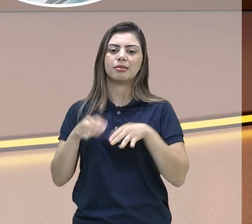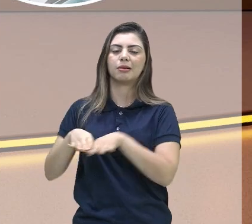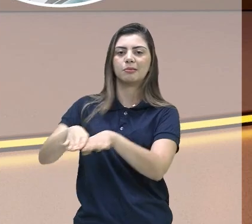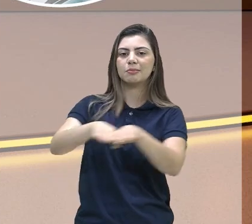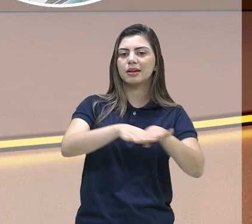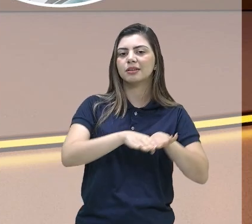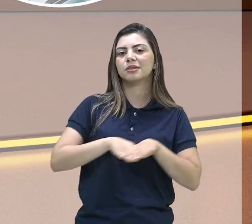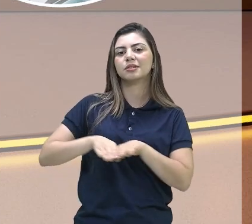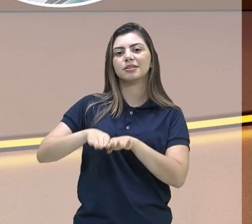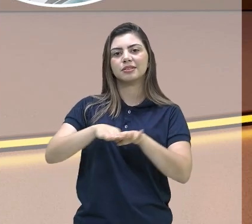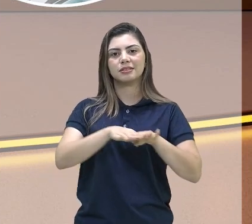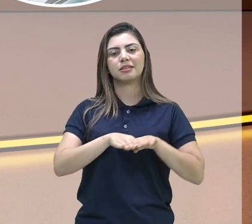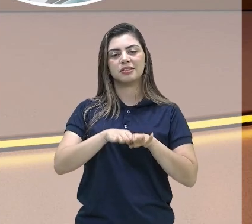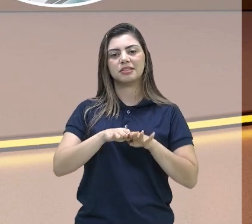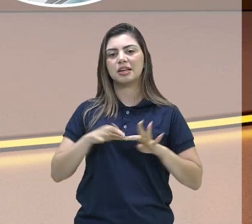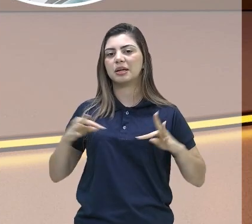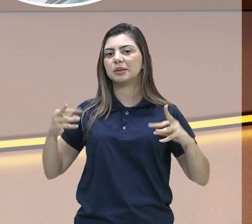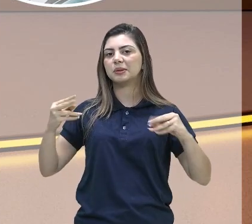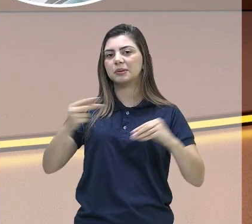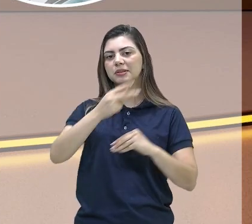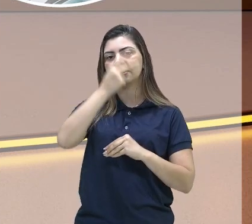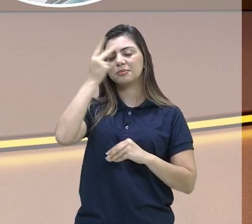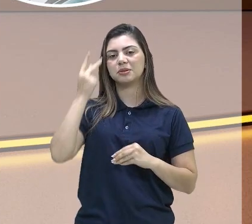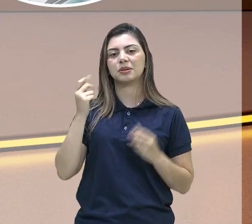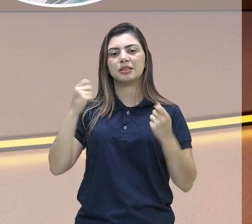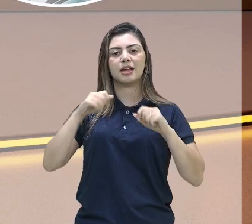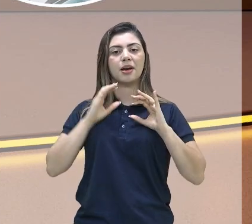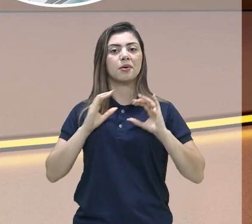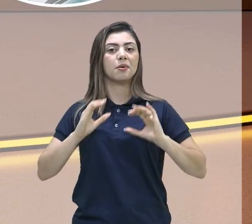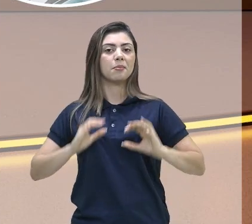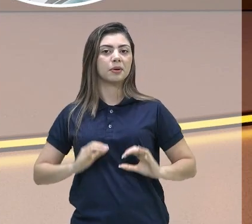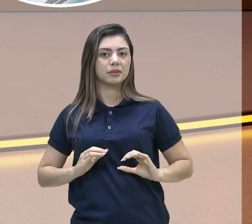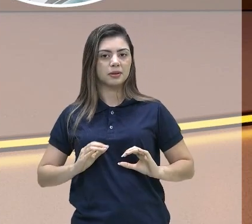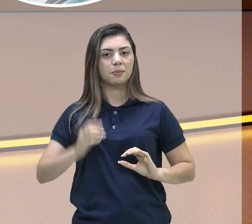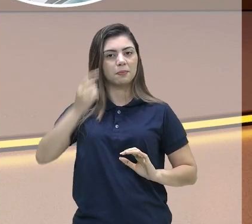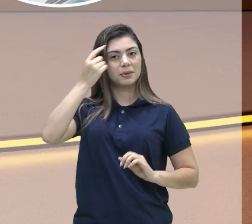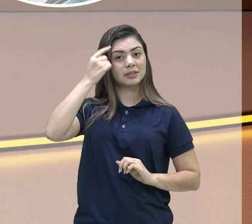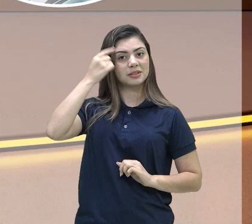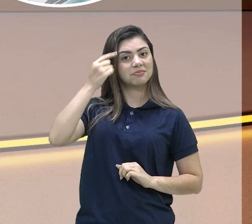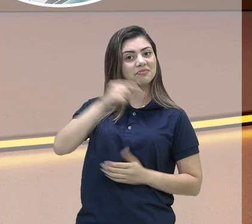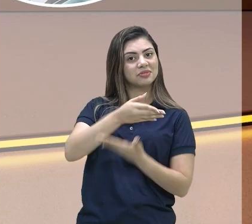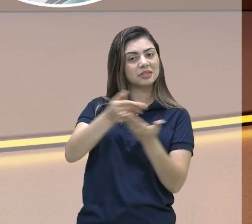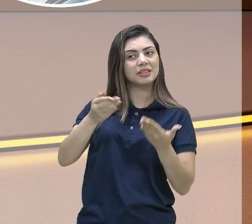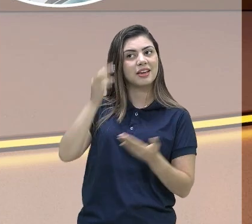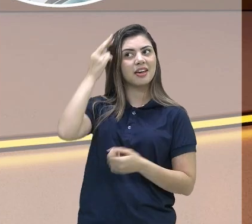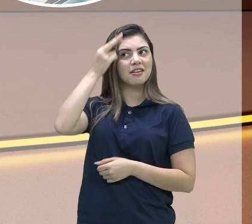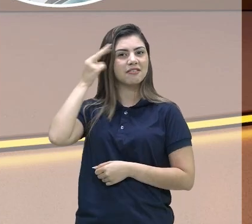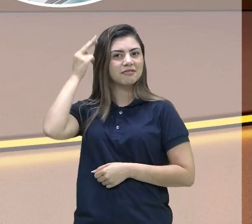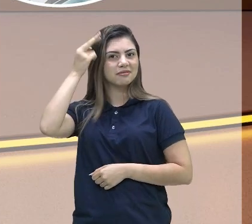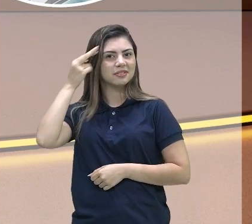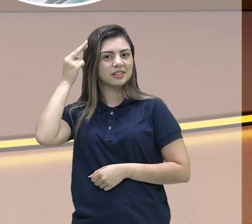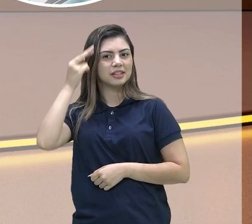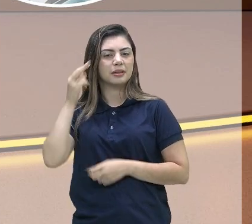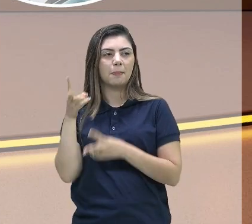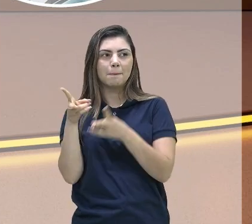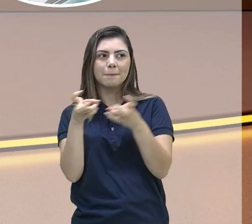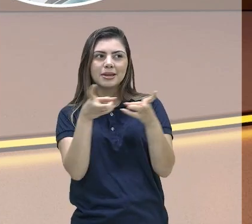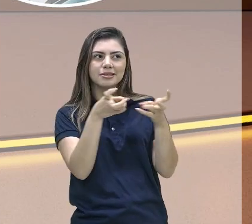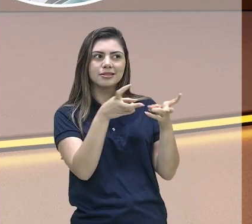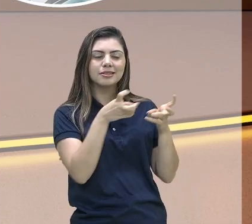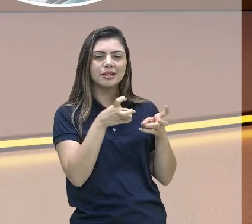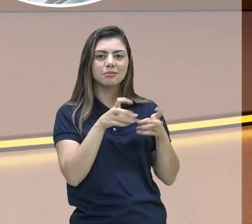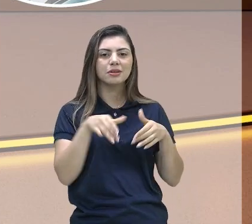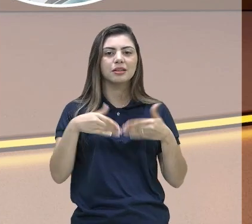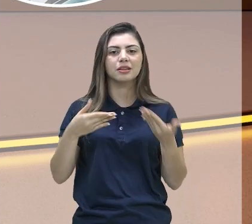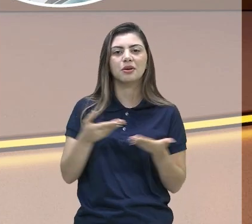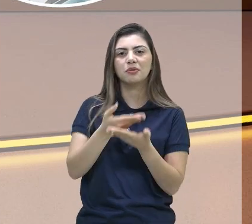padronizar e homogeneizar comportamentos. Pensem nisso, observem, não deixem agora